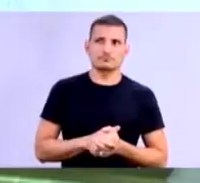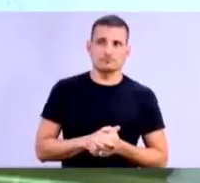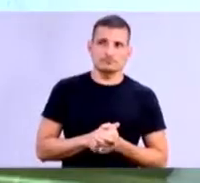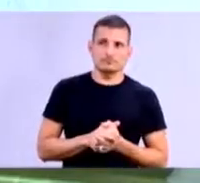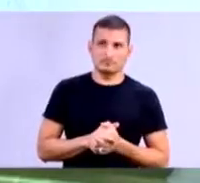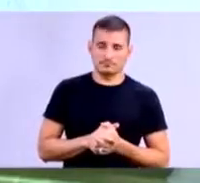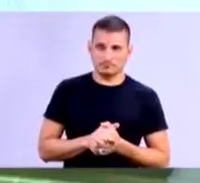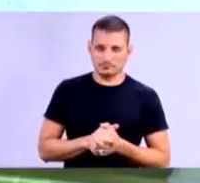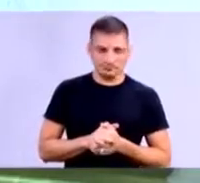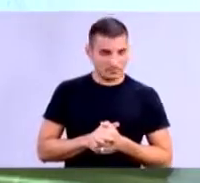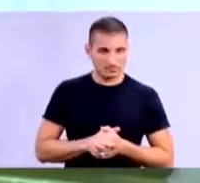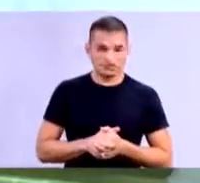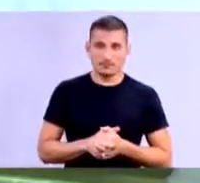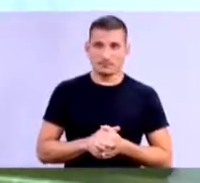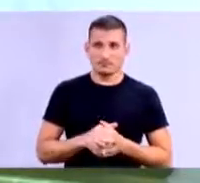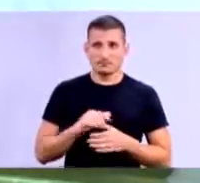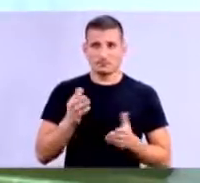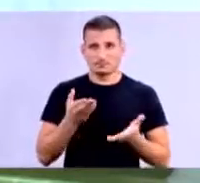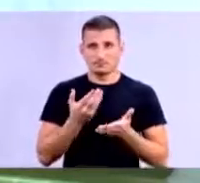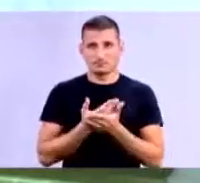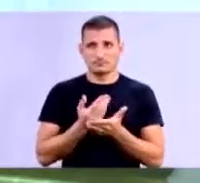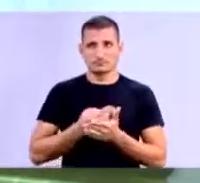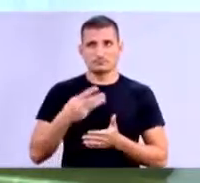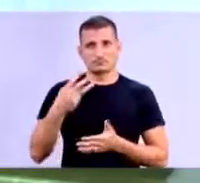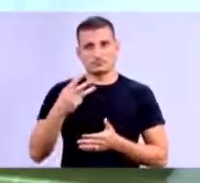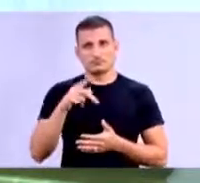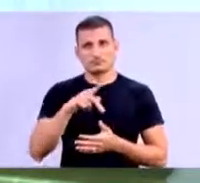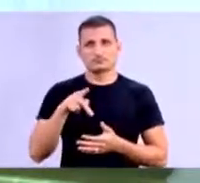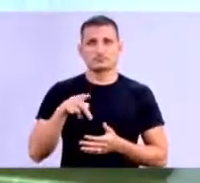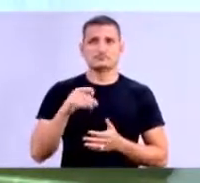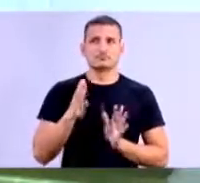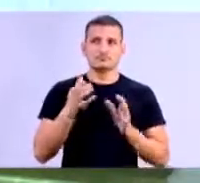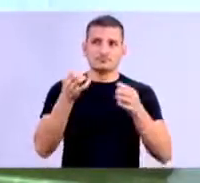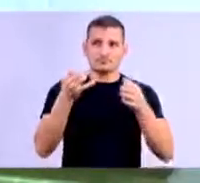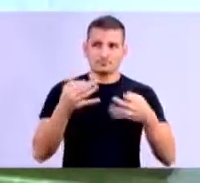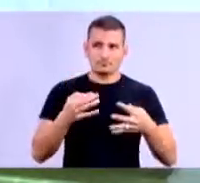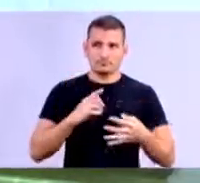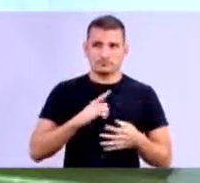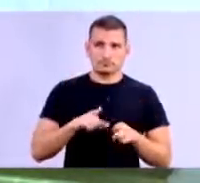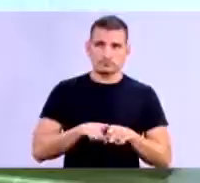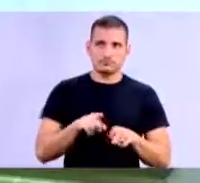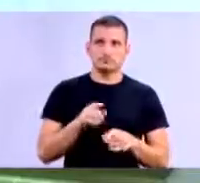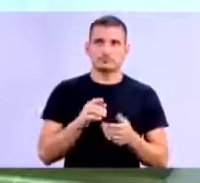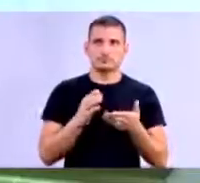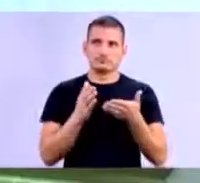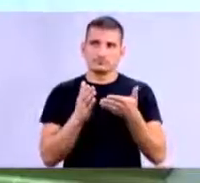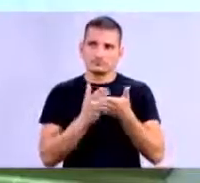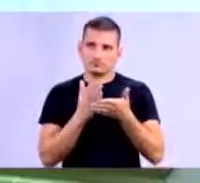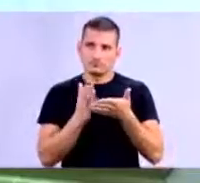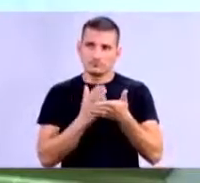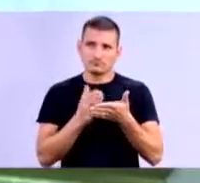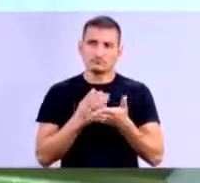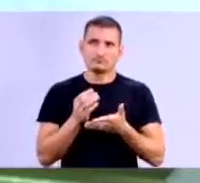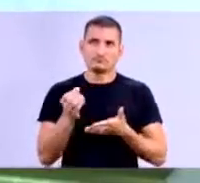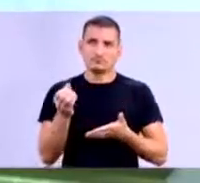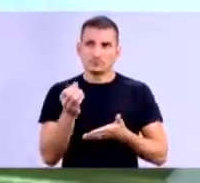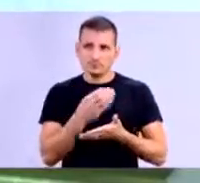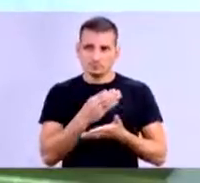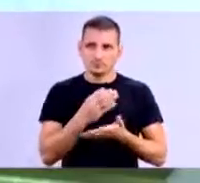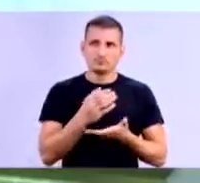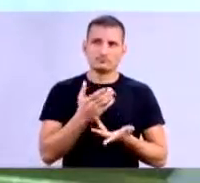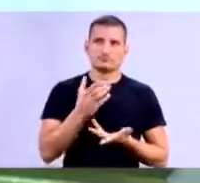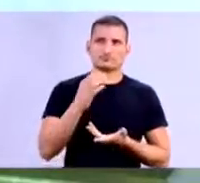Nessa nossa aula 3, como a professora Dinalva já comentou, tem também um tutorial sobre o novo acordo ortográfico. Vocês